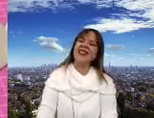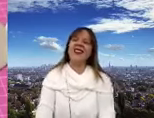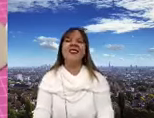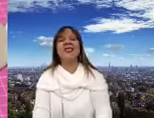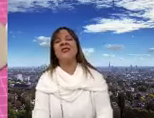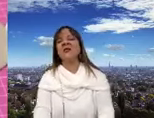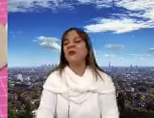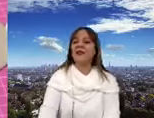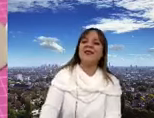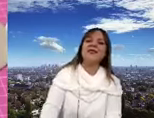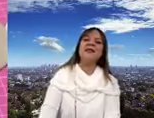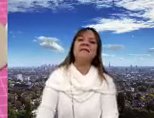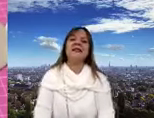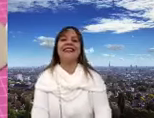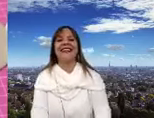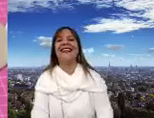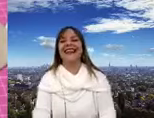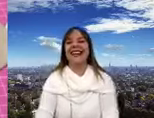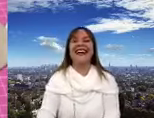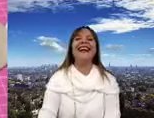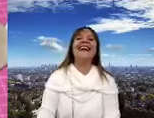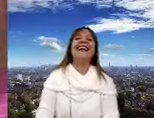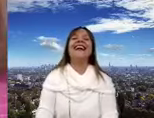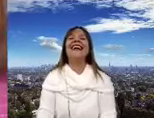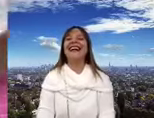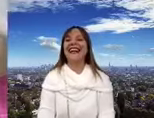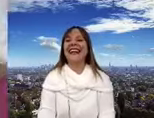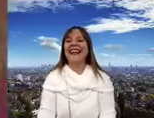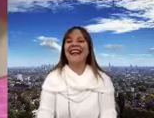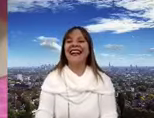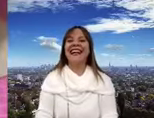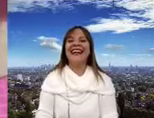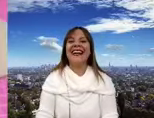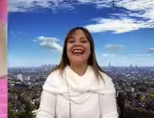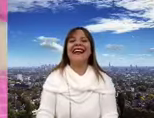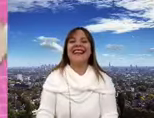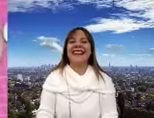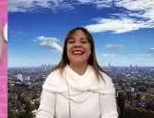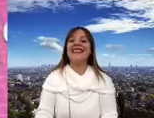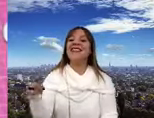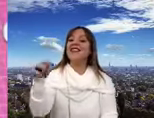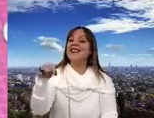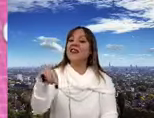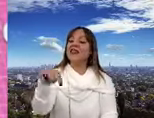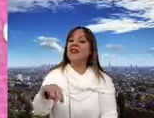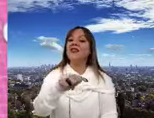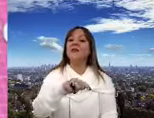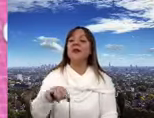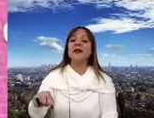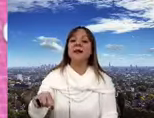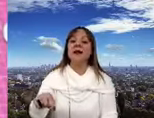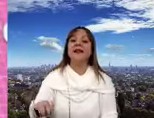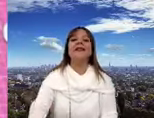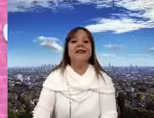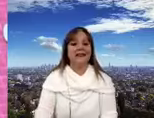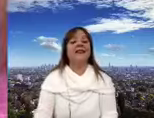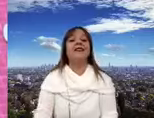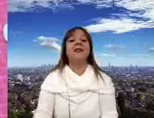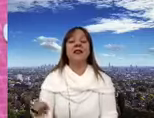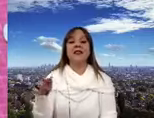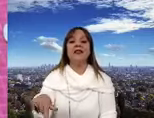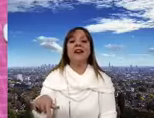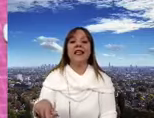todo mundo participe. Ah, vai ser muito. Eu quero acompanhar todas. Eu E tá adorei lançando a ideia. aqui no nosso programa, hein? Sensacional. Estamos lançando